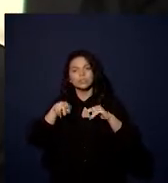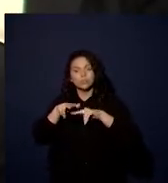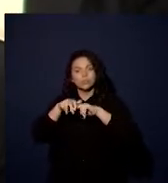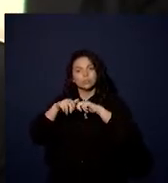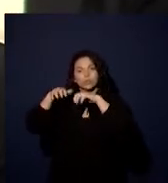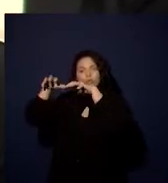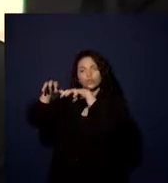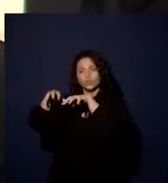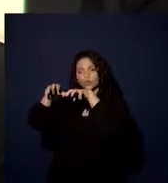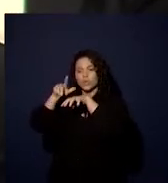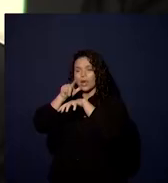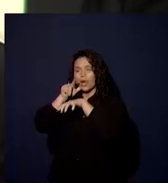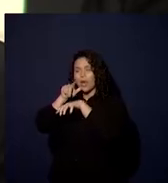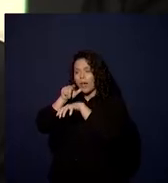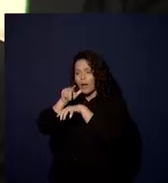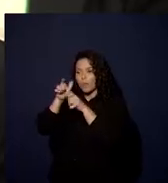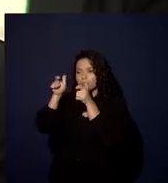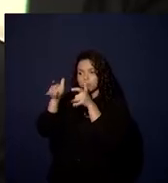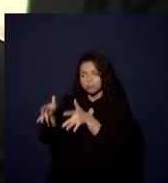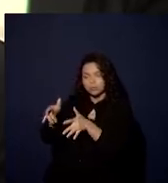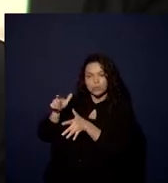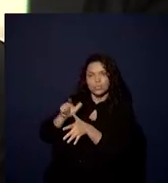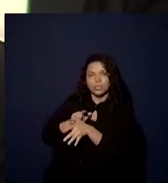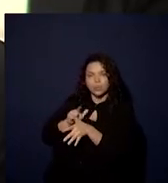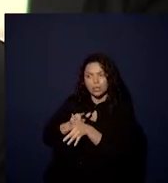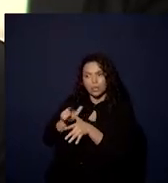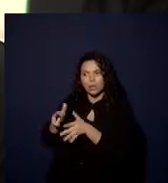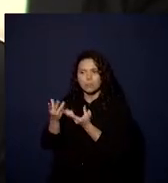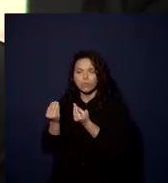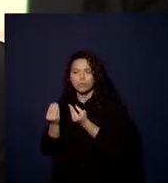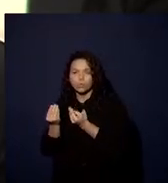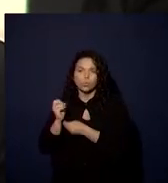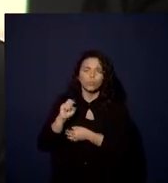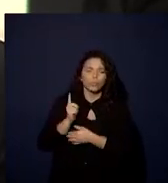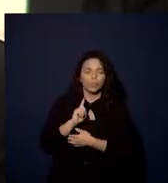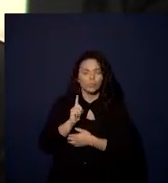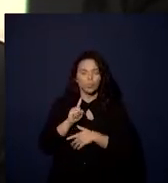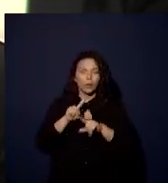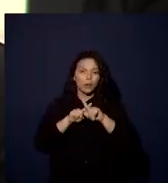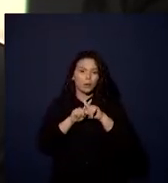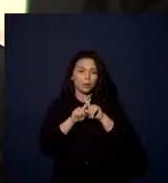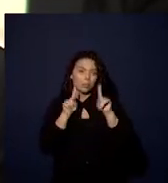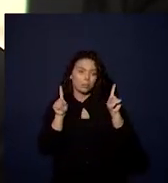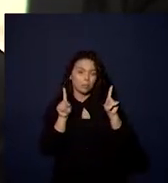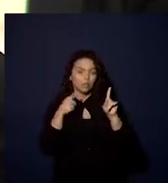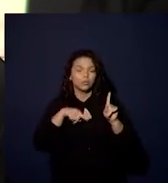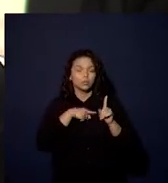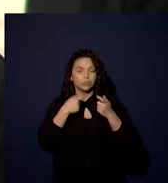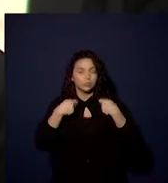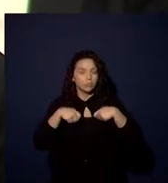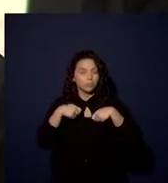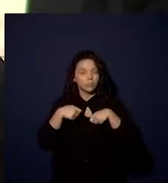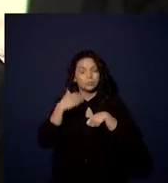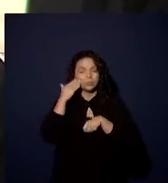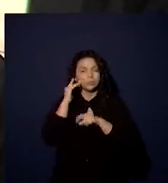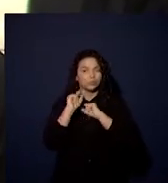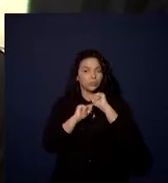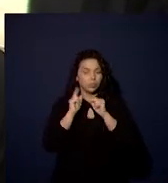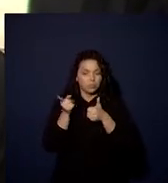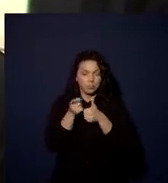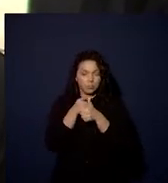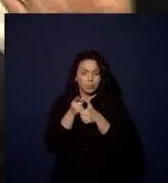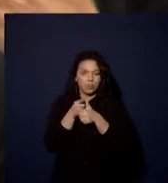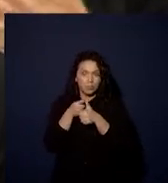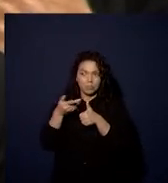da percepção dessa abundância Mas é bom a gente levar em consideração alguns aspectos né aspectos primeiro